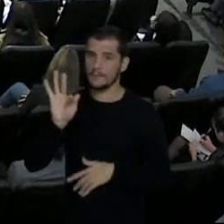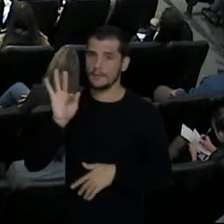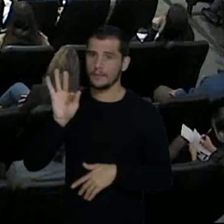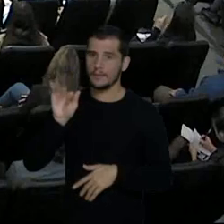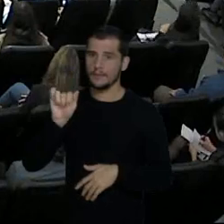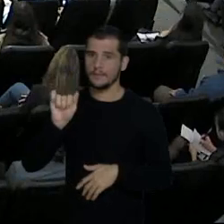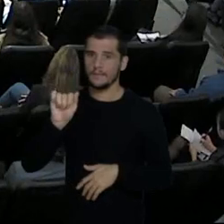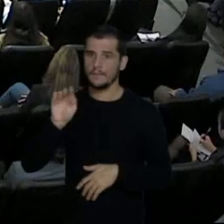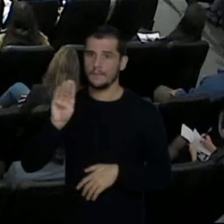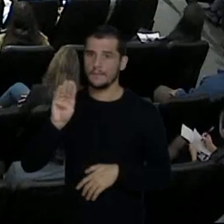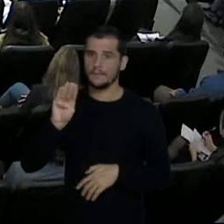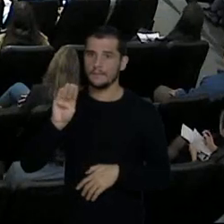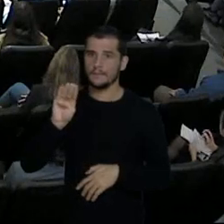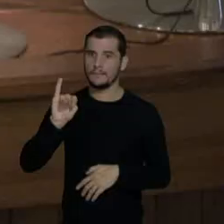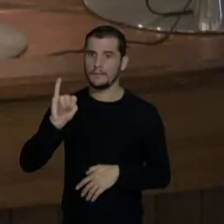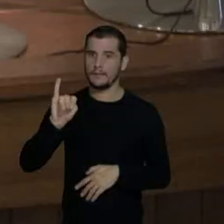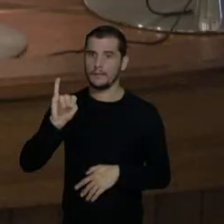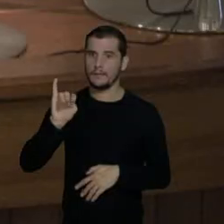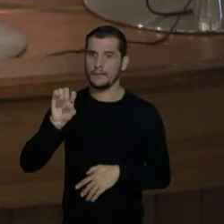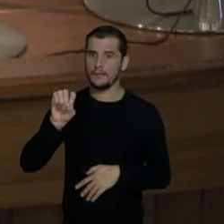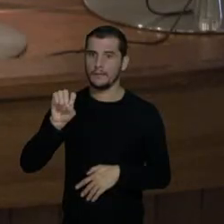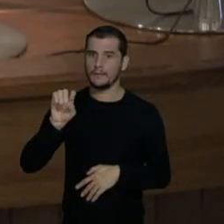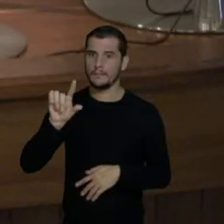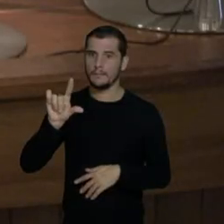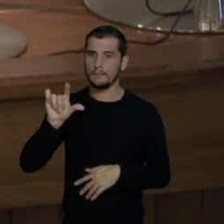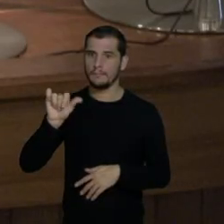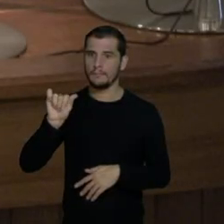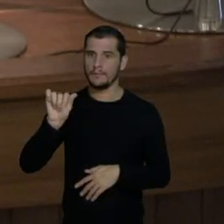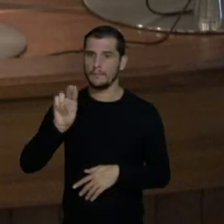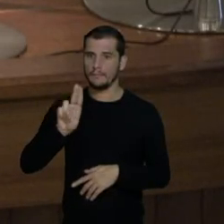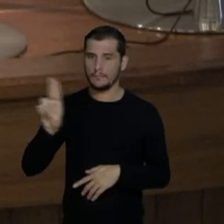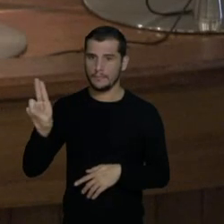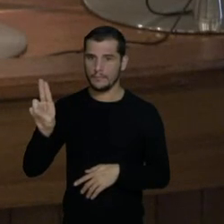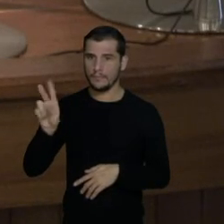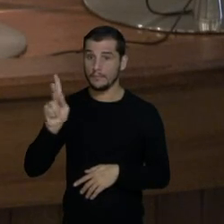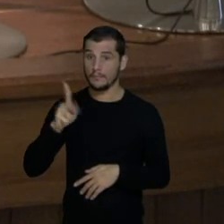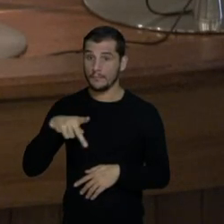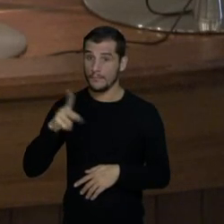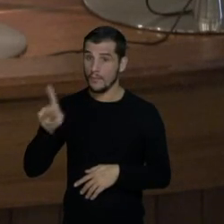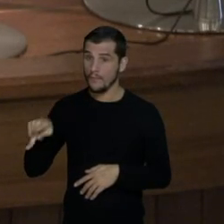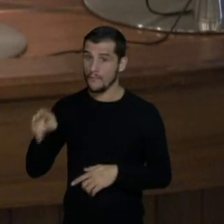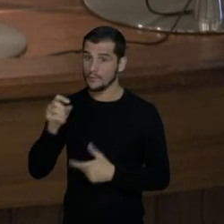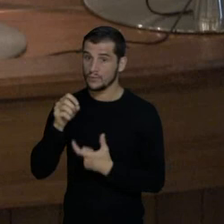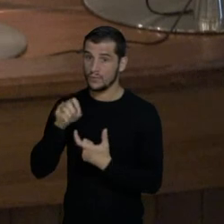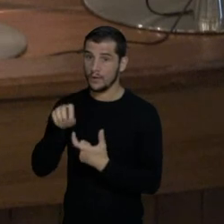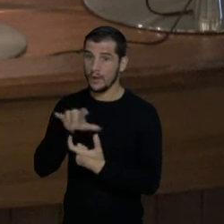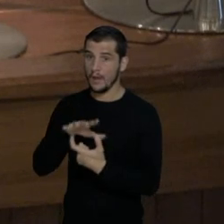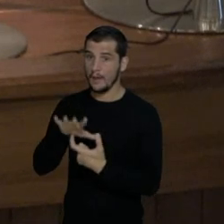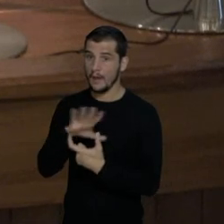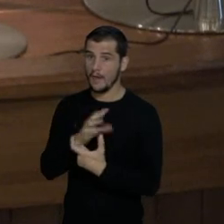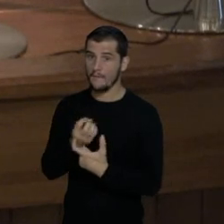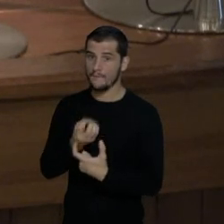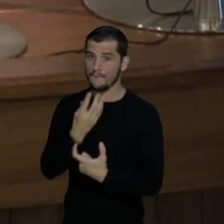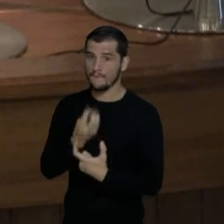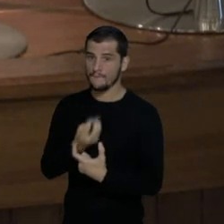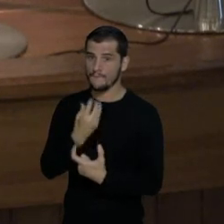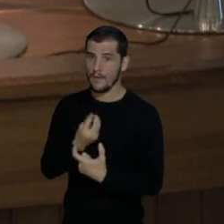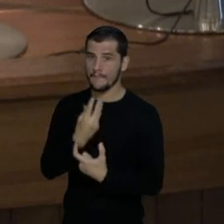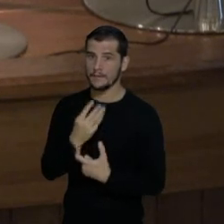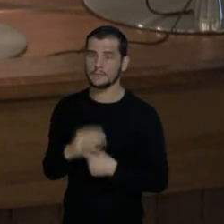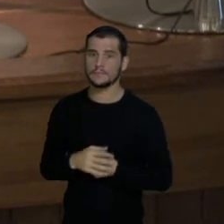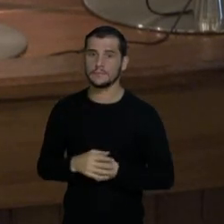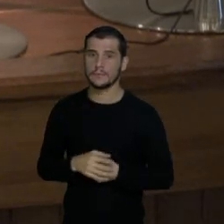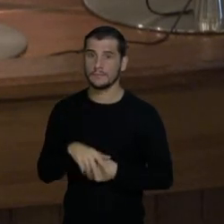todas eh sou Fabíola professora alfabetizadora da rede estadual de ensino hoje